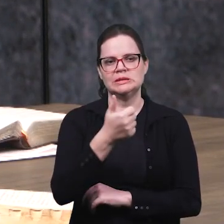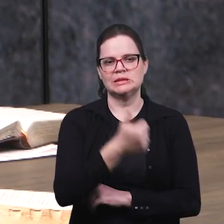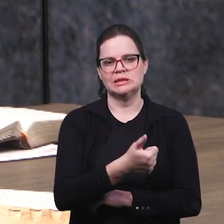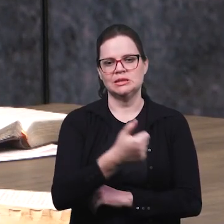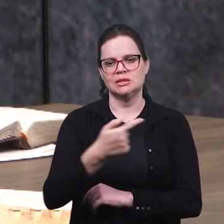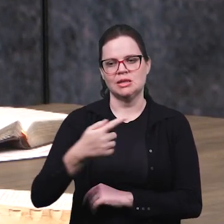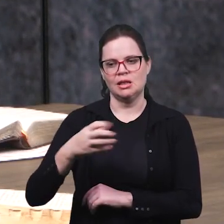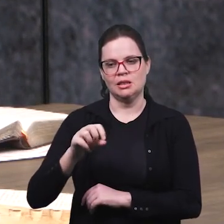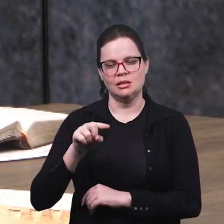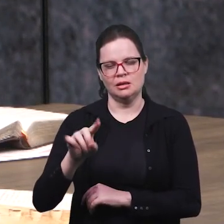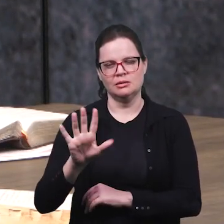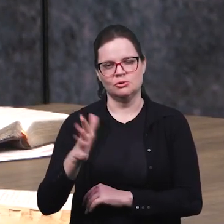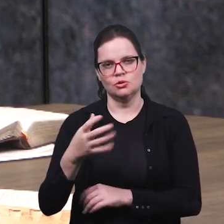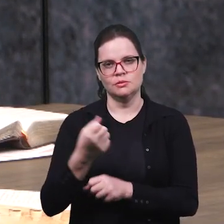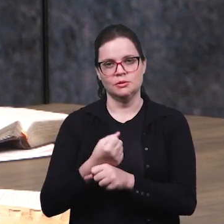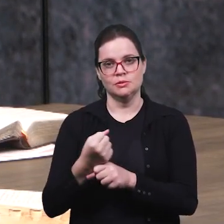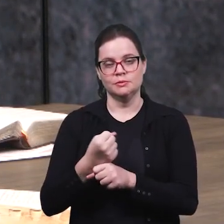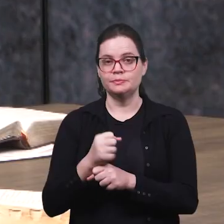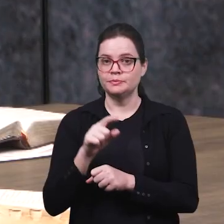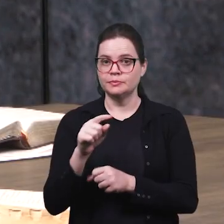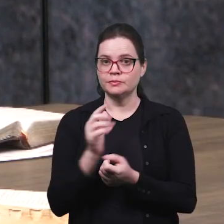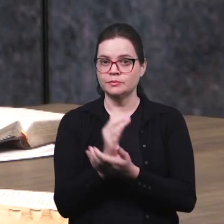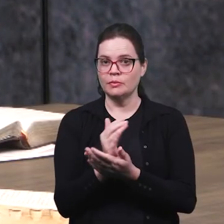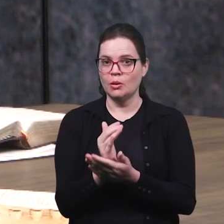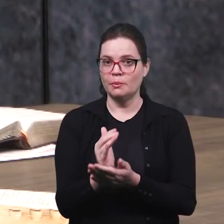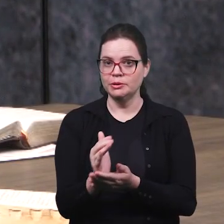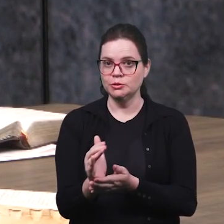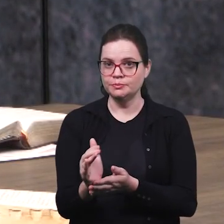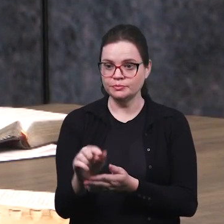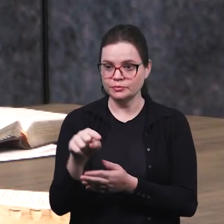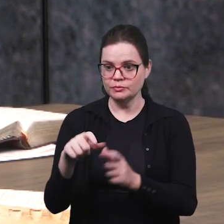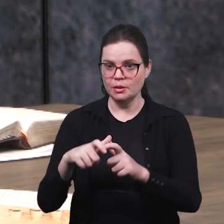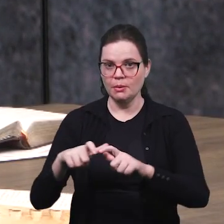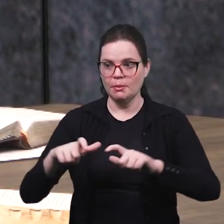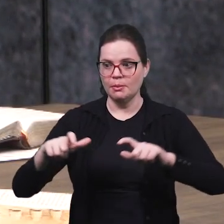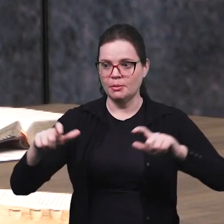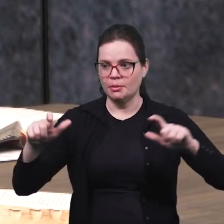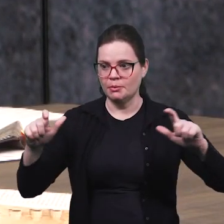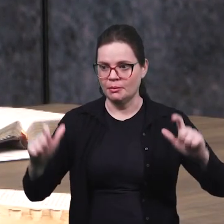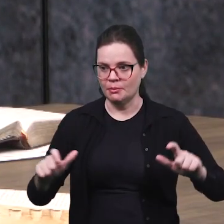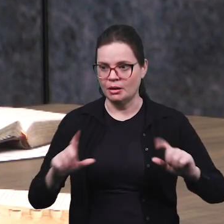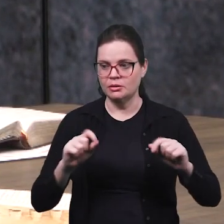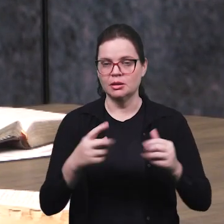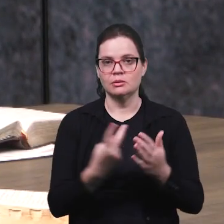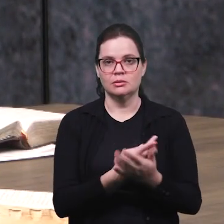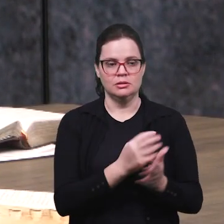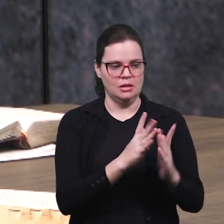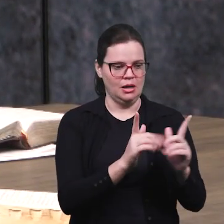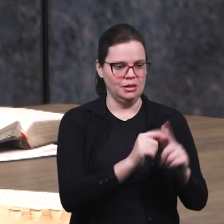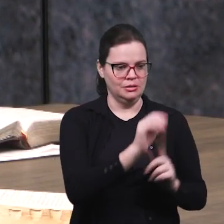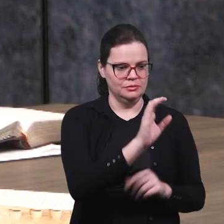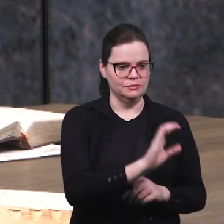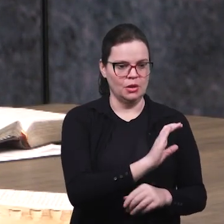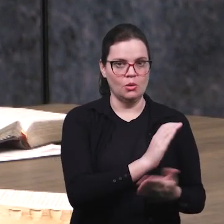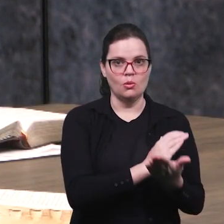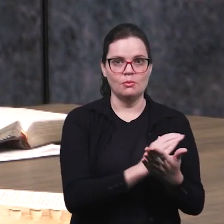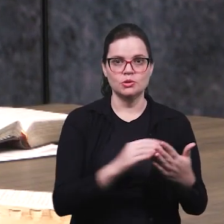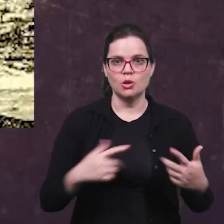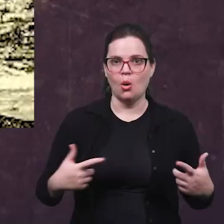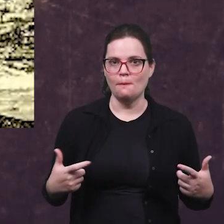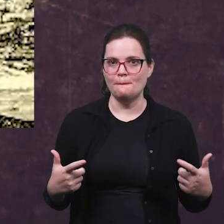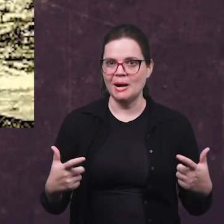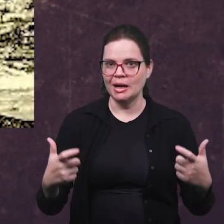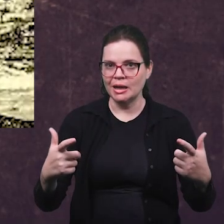uma dimensão tão grande que a Igreja Católica convocou uma cruzada, uma guerra santa foi